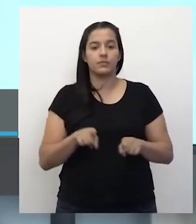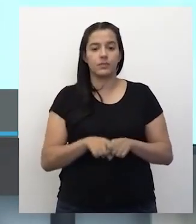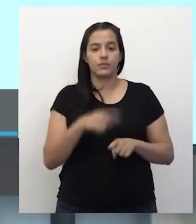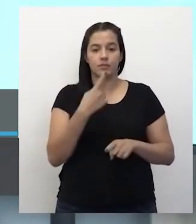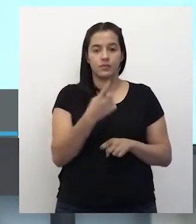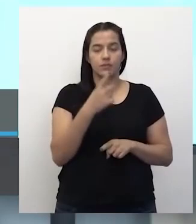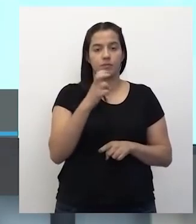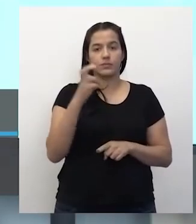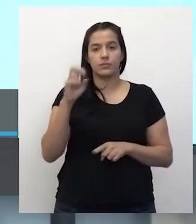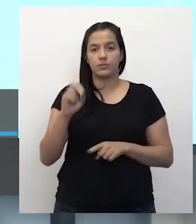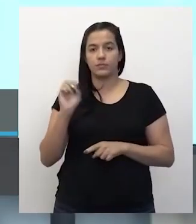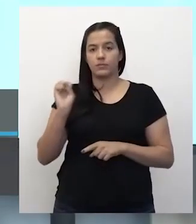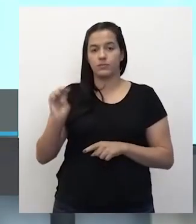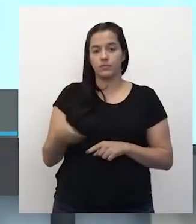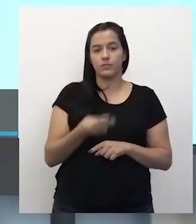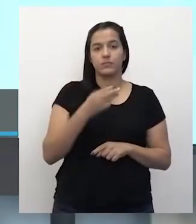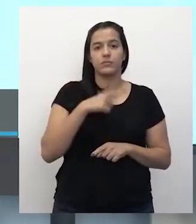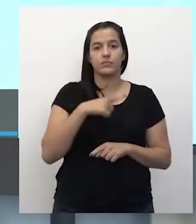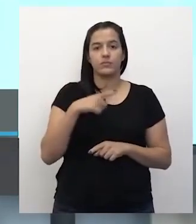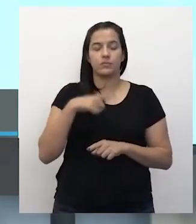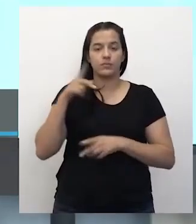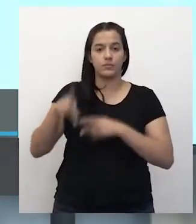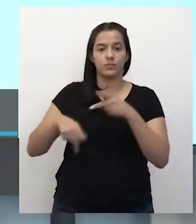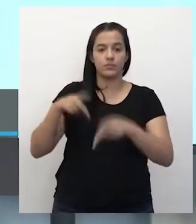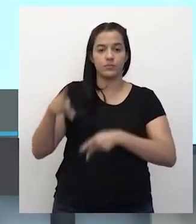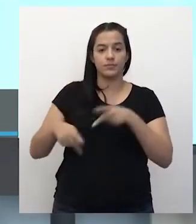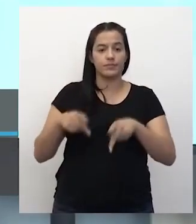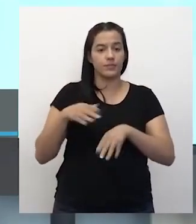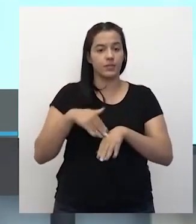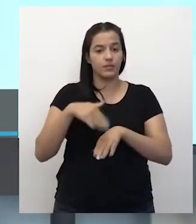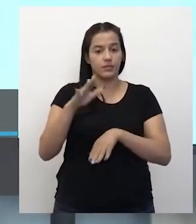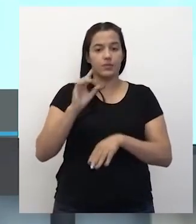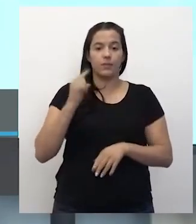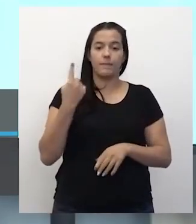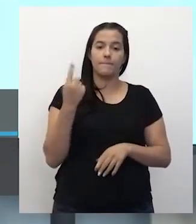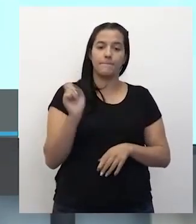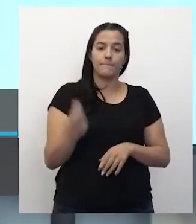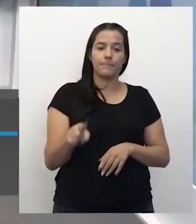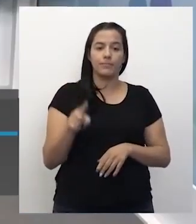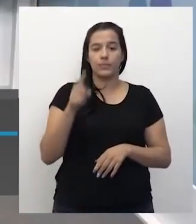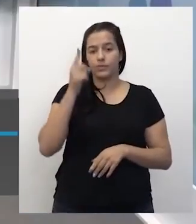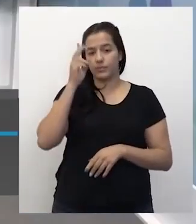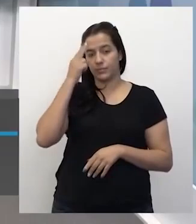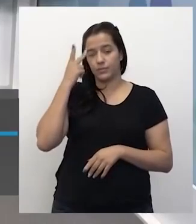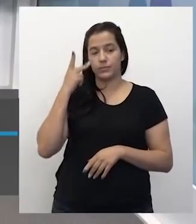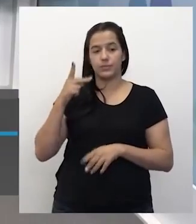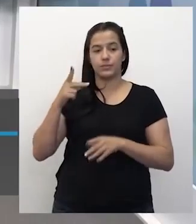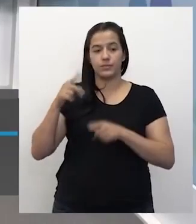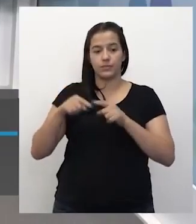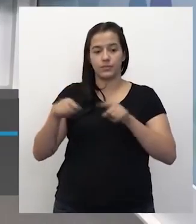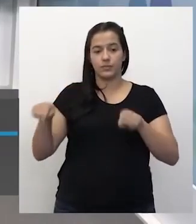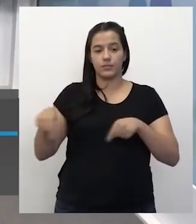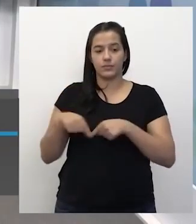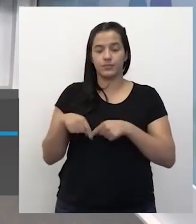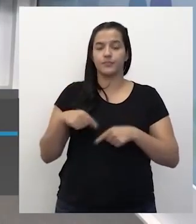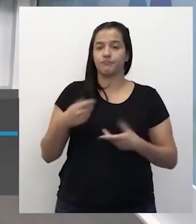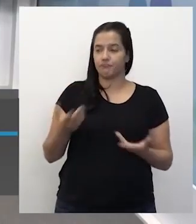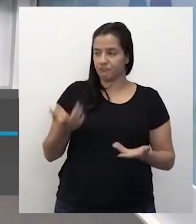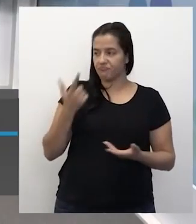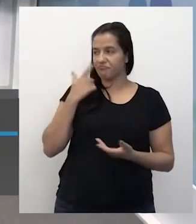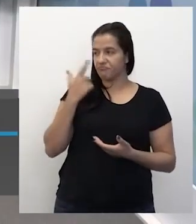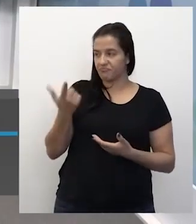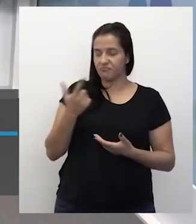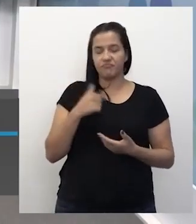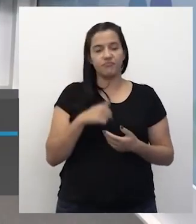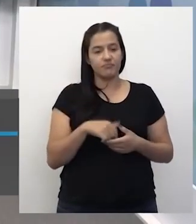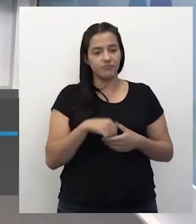habitantes, e o Tóquio, por exemplo, tem mais de 1.000 habitantes por quilômetro quadrado, professor. Olha que transformações, né, professor Antônio? Quer dizer,